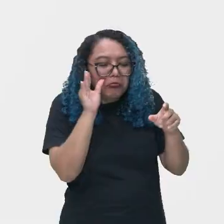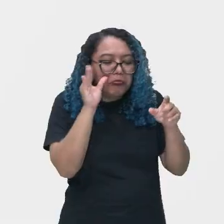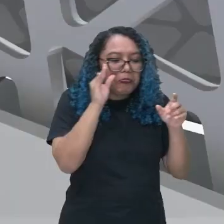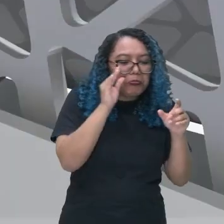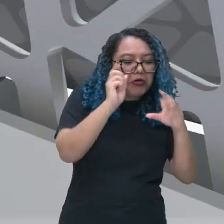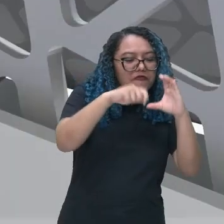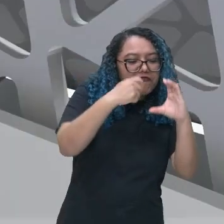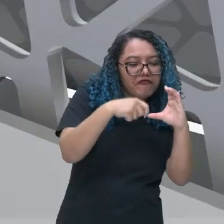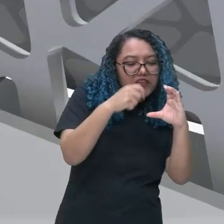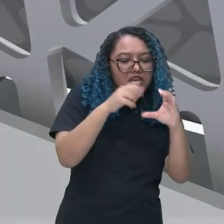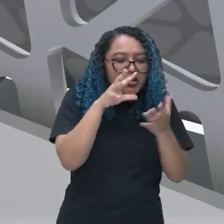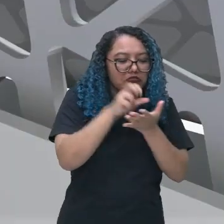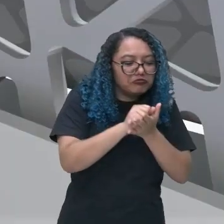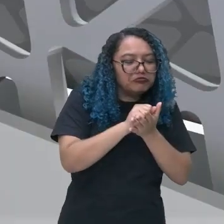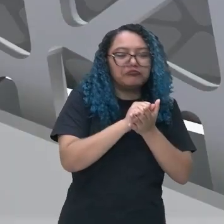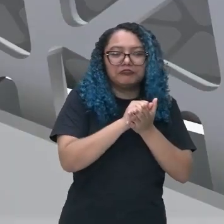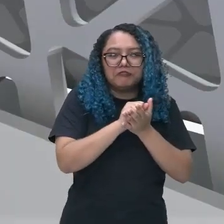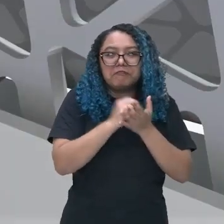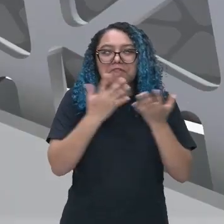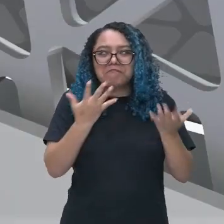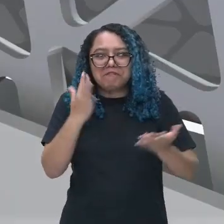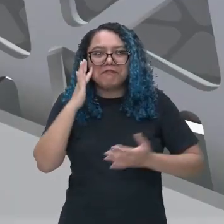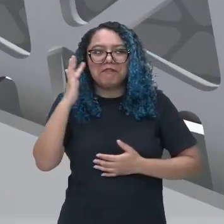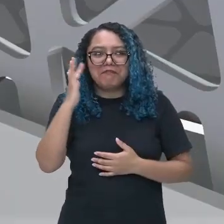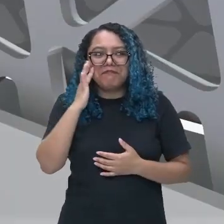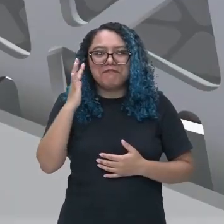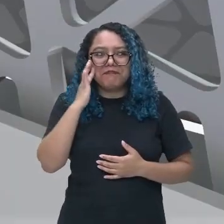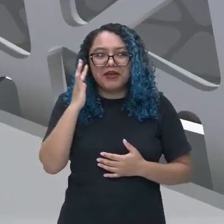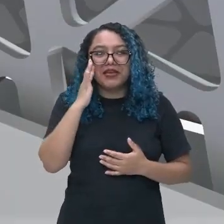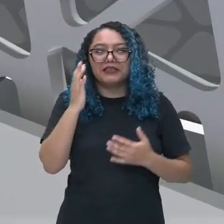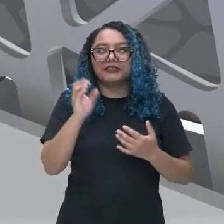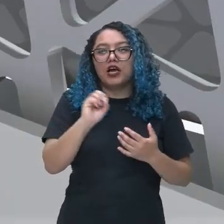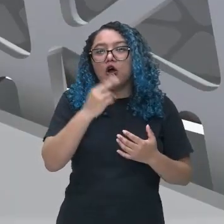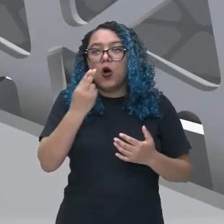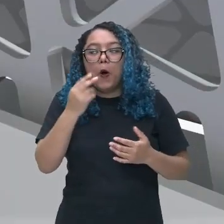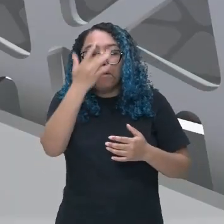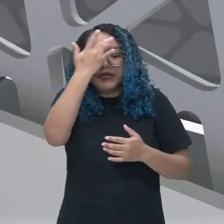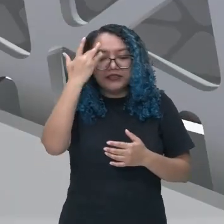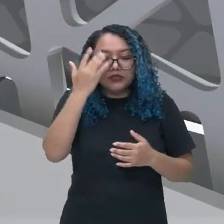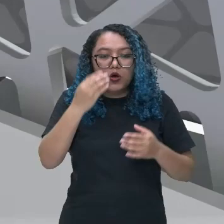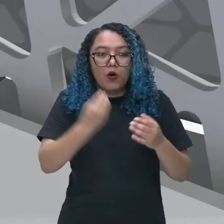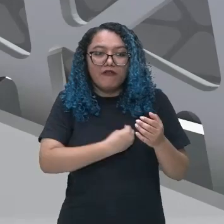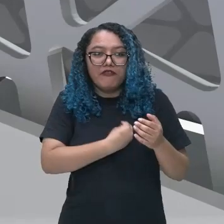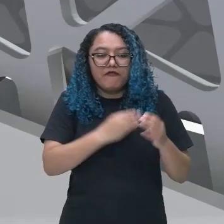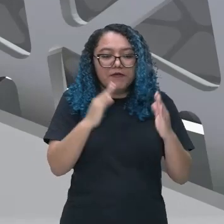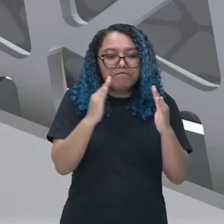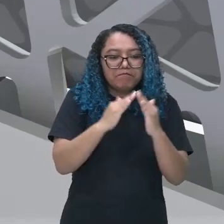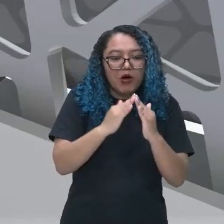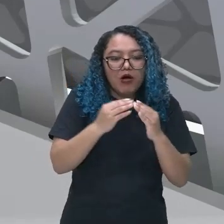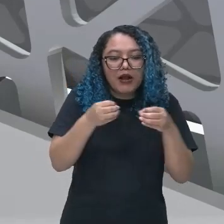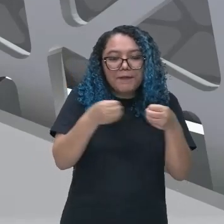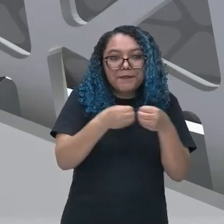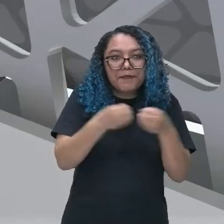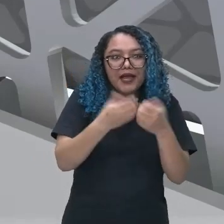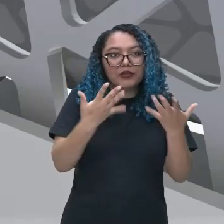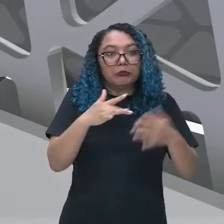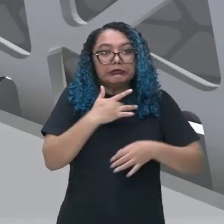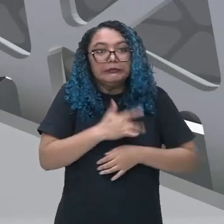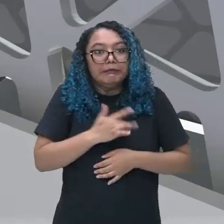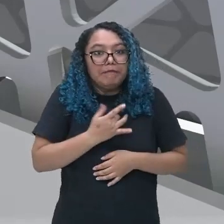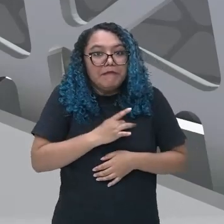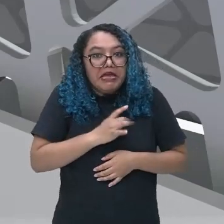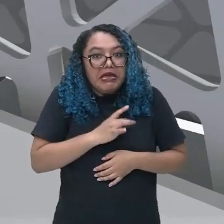para registrar. Imagina quem morava ali por perto, o medo que causou. Então,